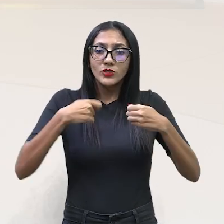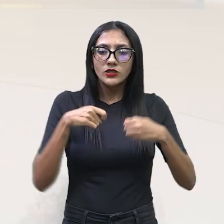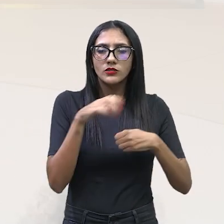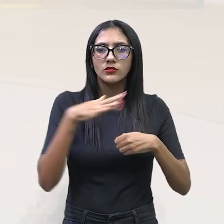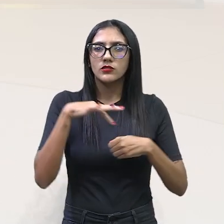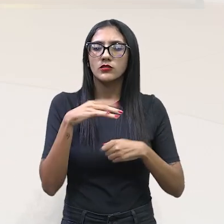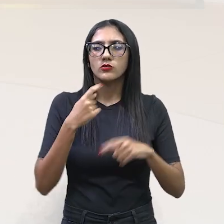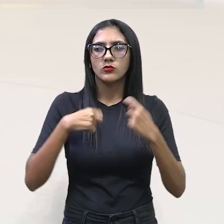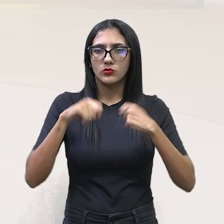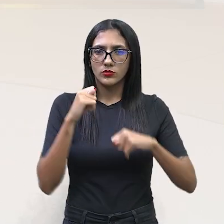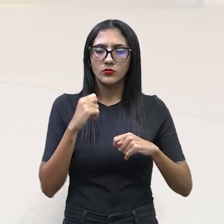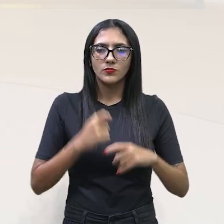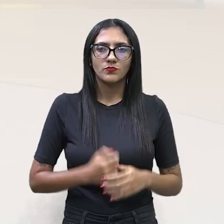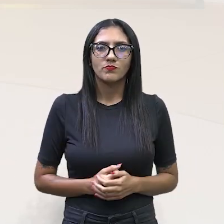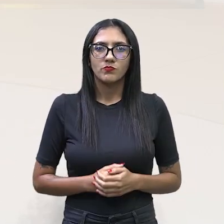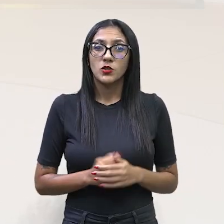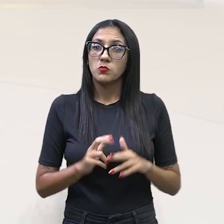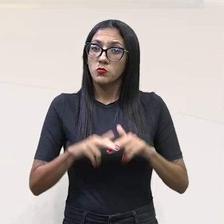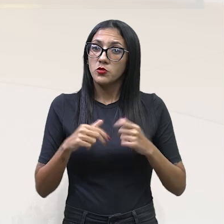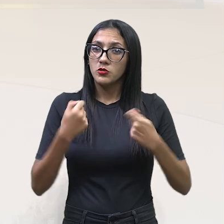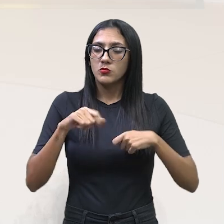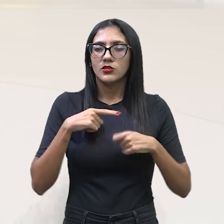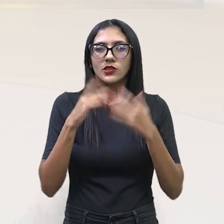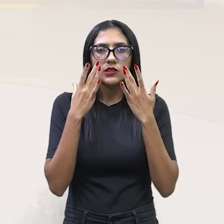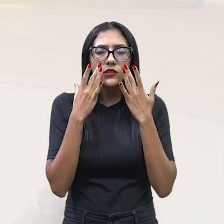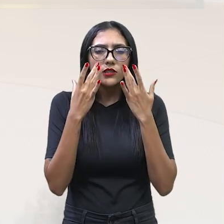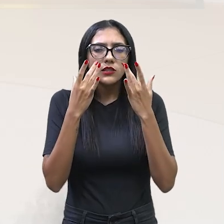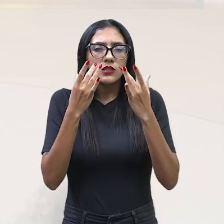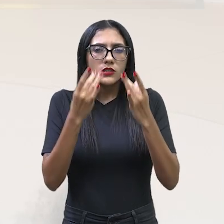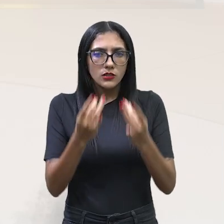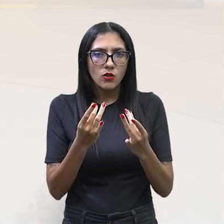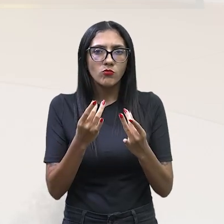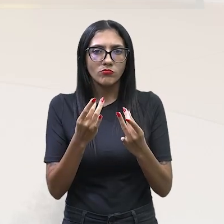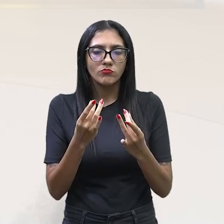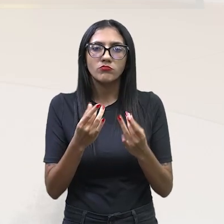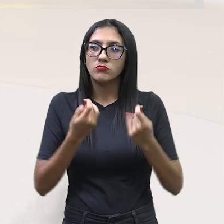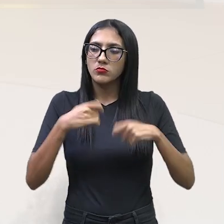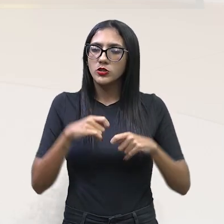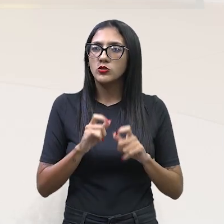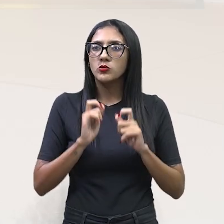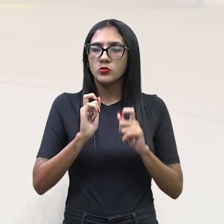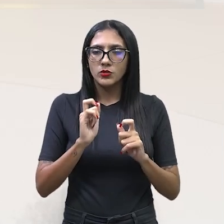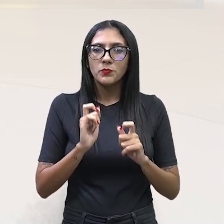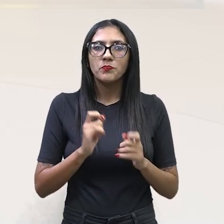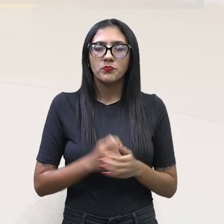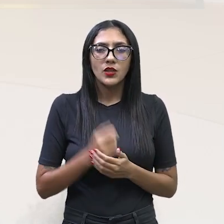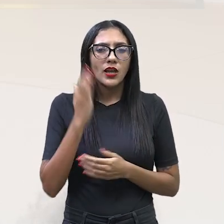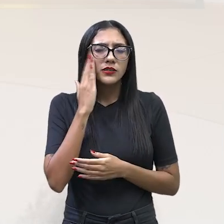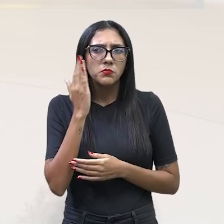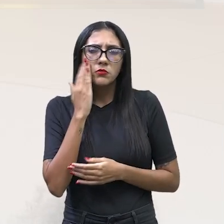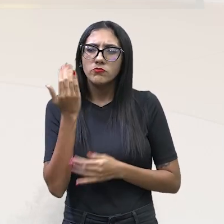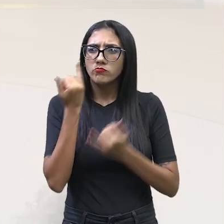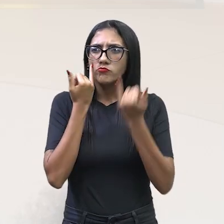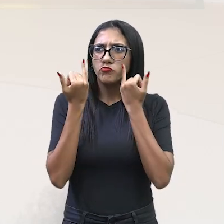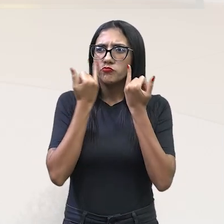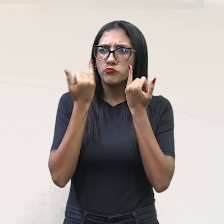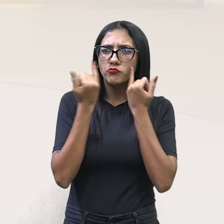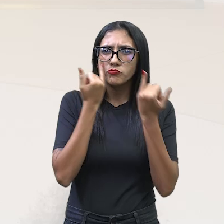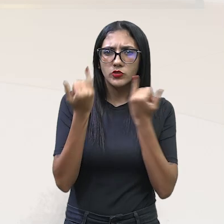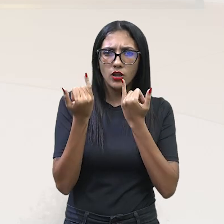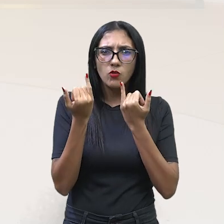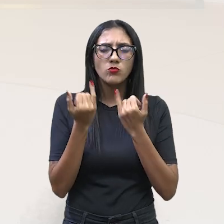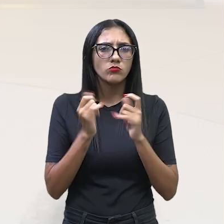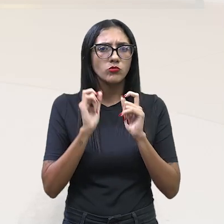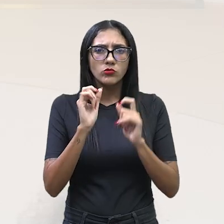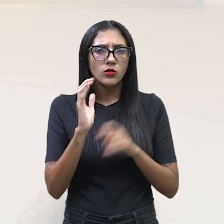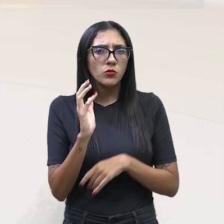econômicas, certo? Então, tem que ficar atento, né, porque você tem que estar atualizado, né, do que está acontecendo no mundo